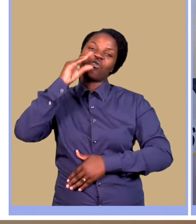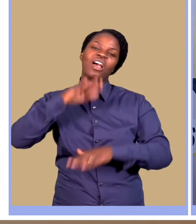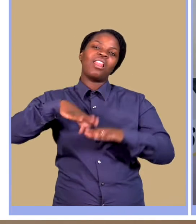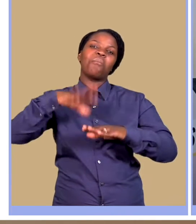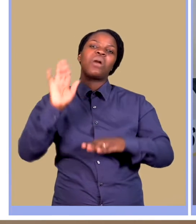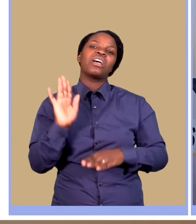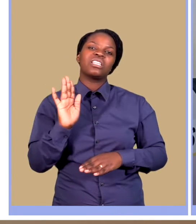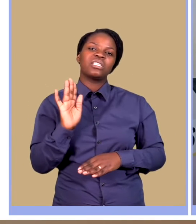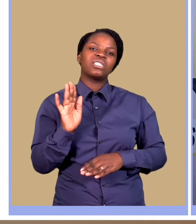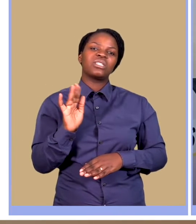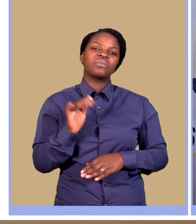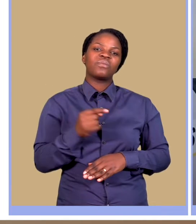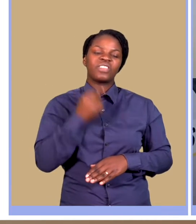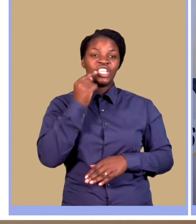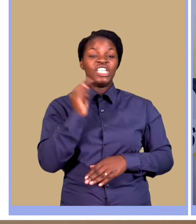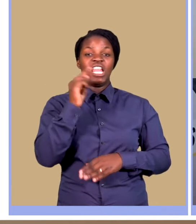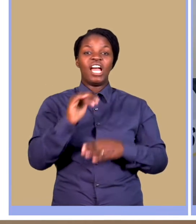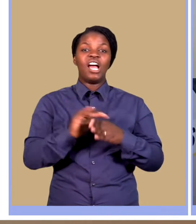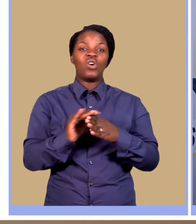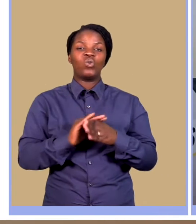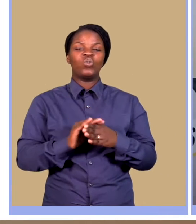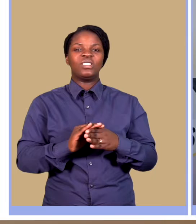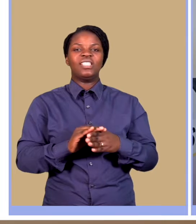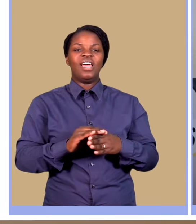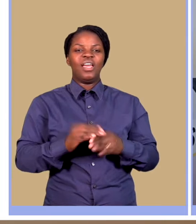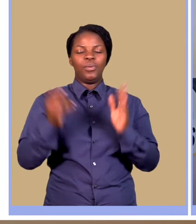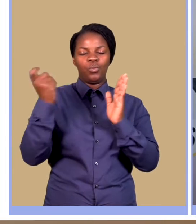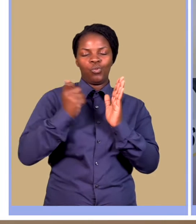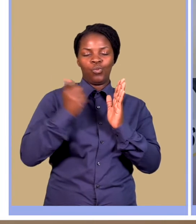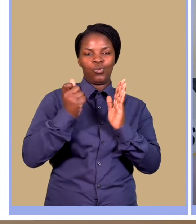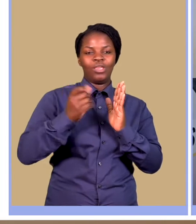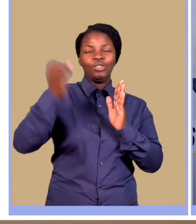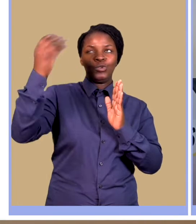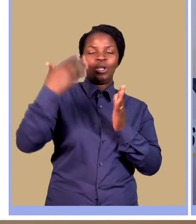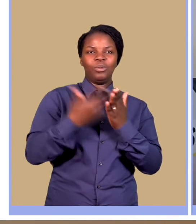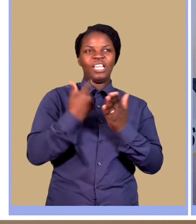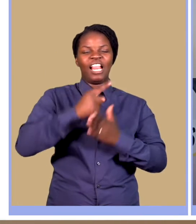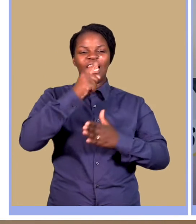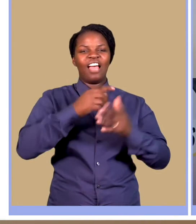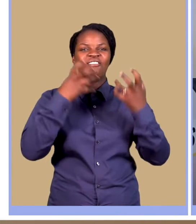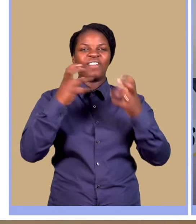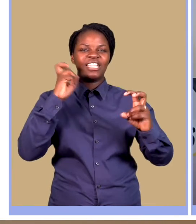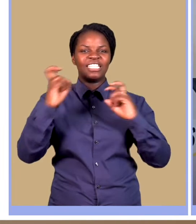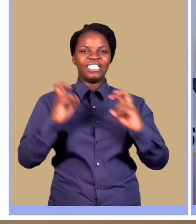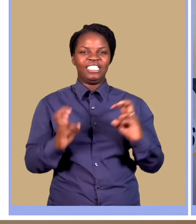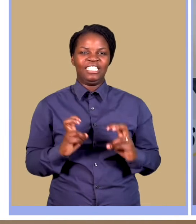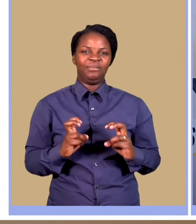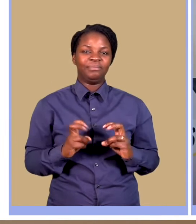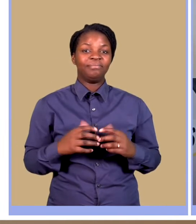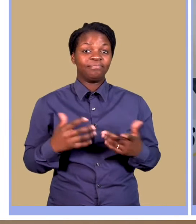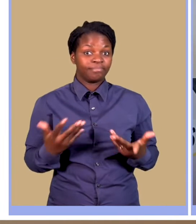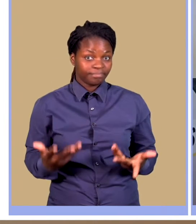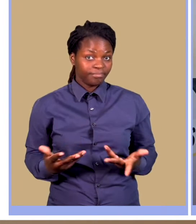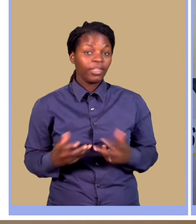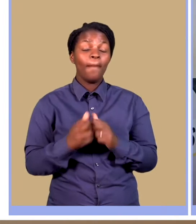Não, porque estamos a dizer que energia solar é uma das formas um dos mecanismos da ação